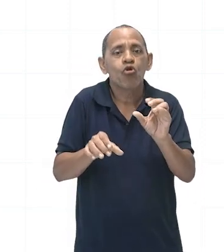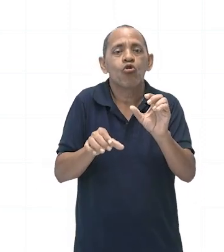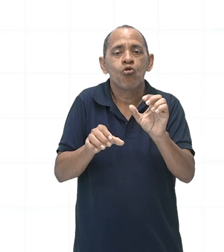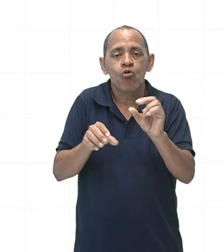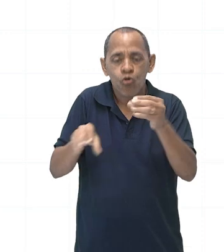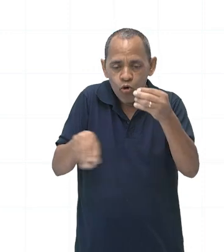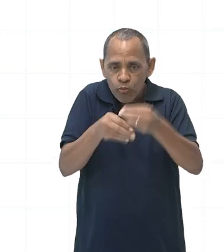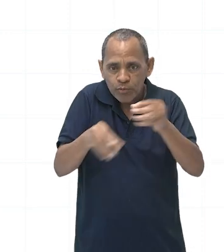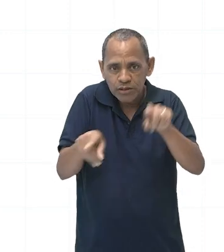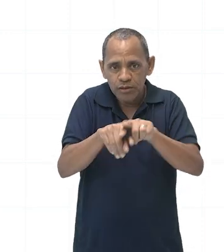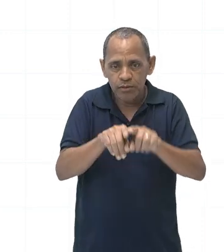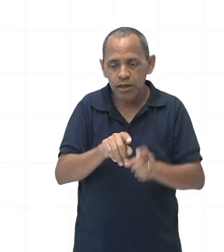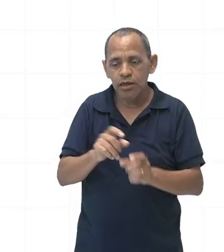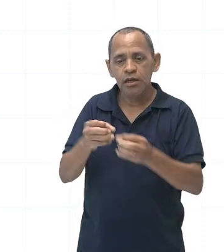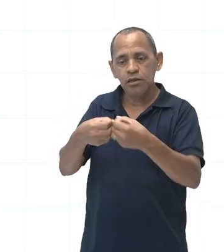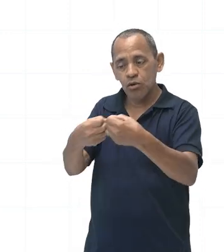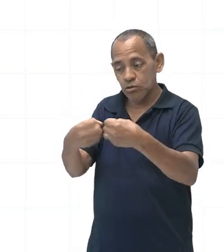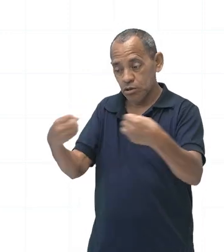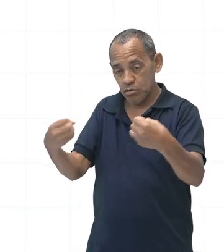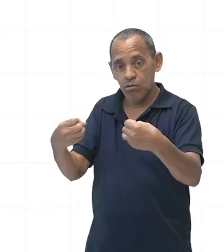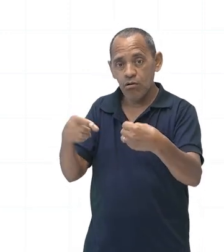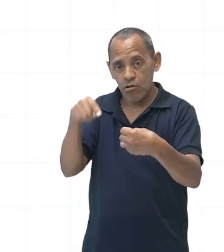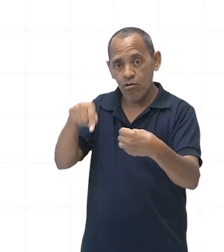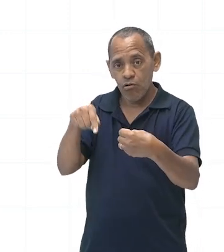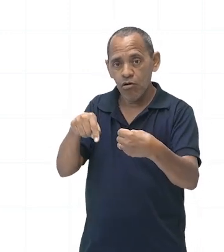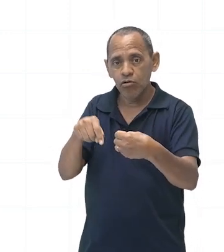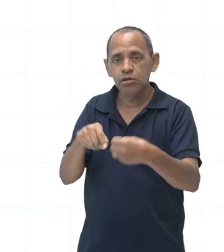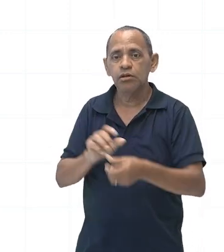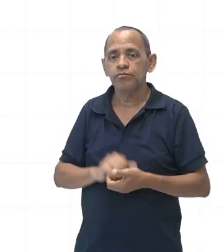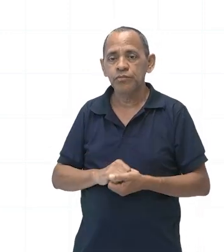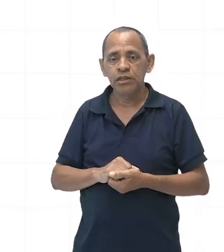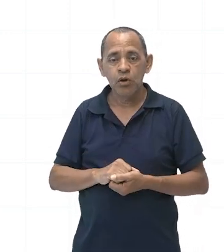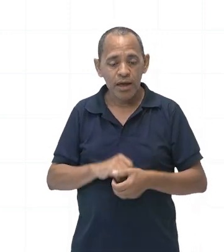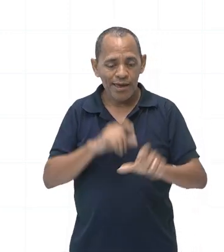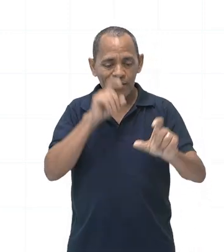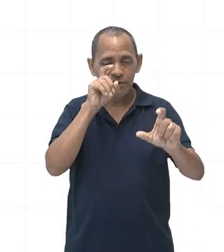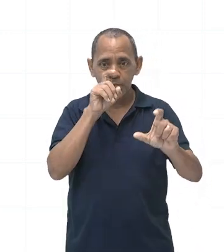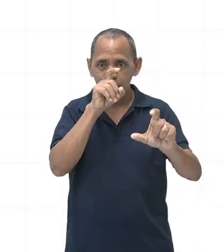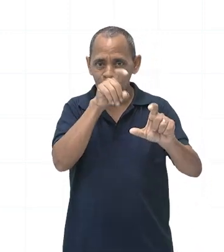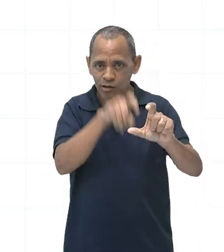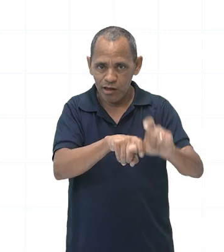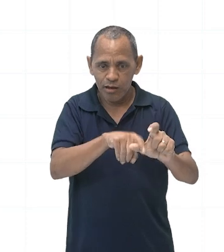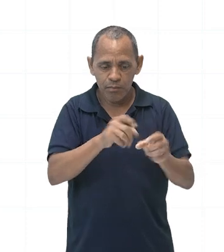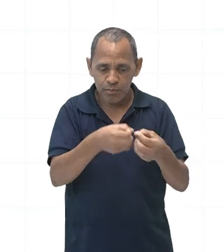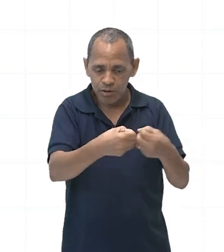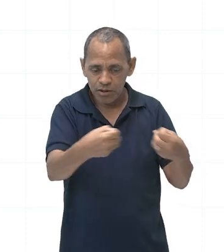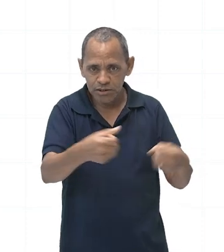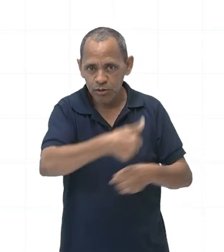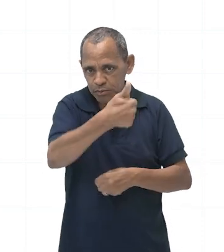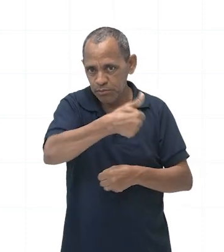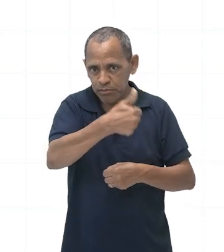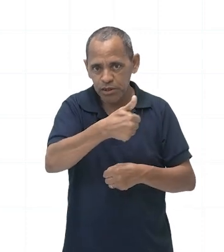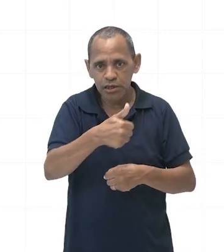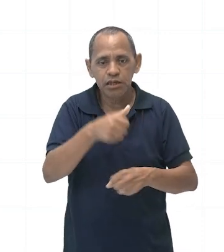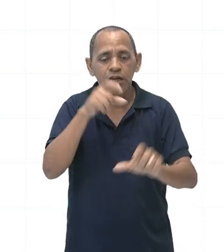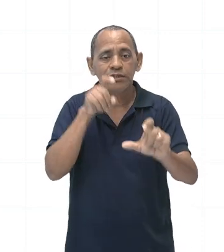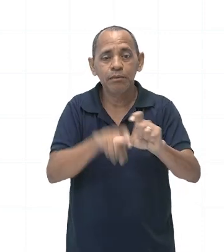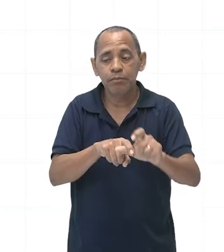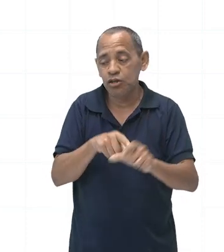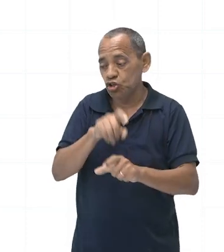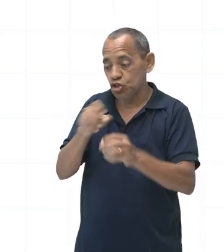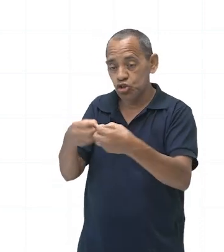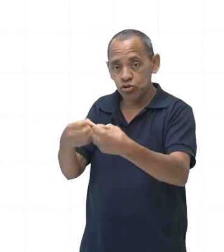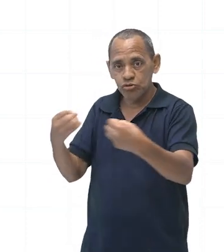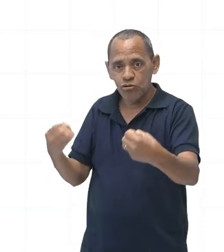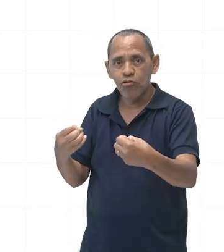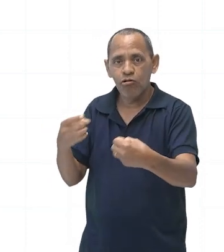tenho minha oração subordinada, uma oração que depende da minha primeira oração. Observem agora